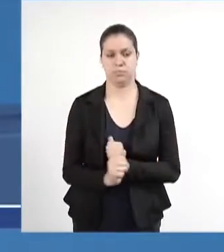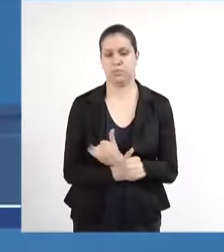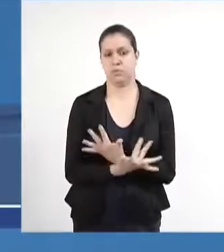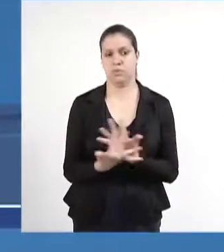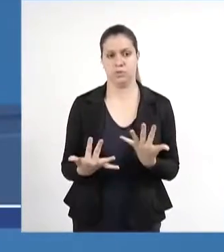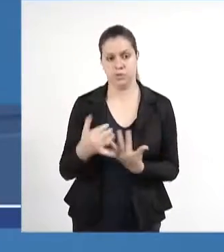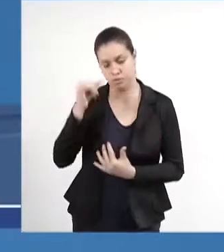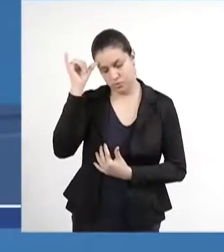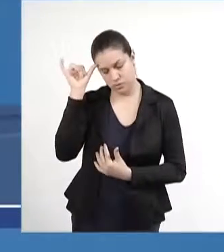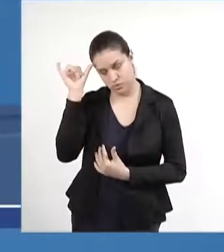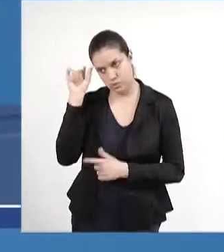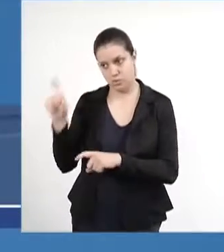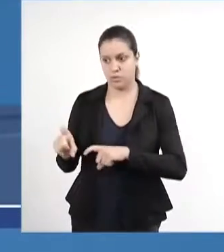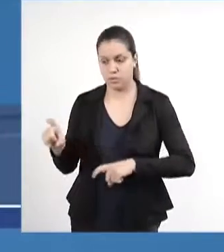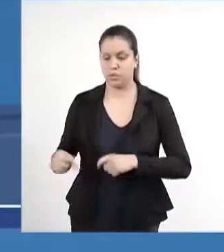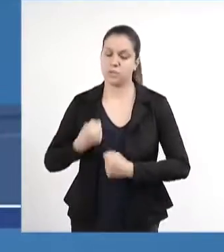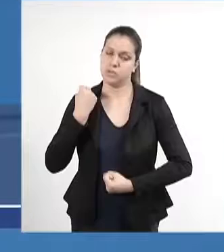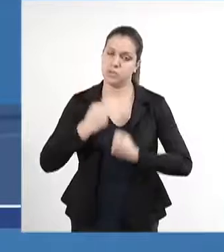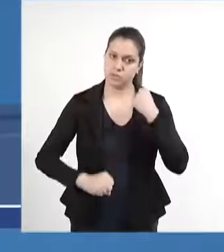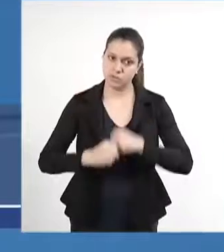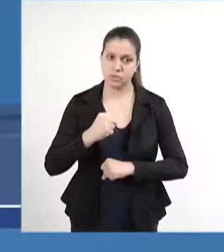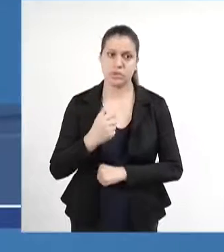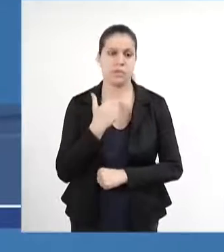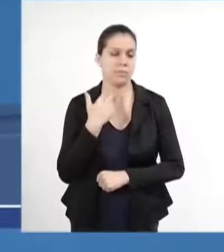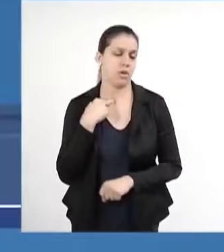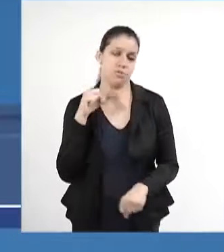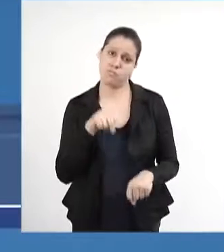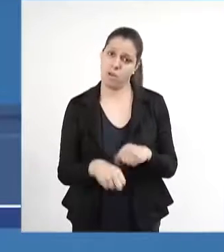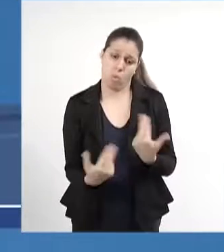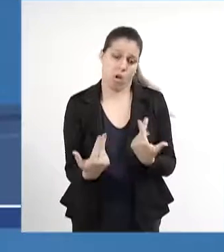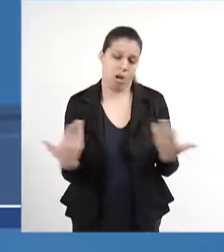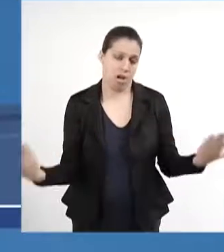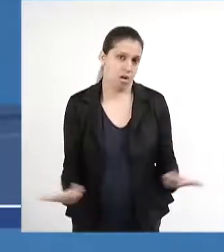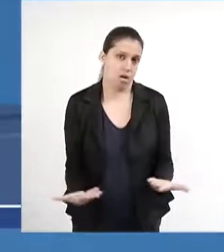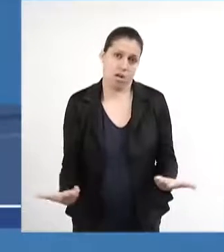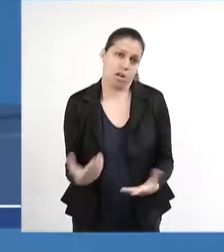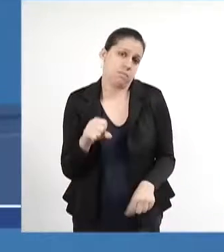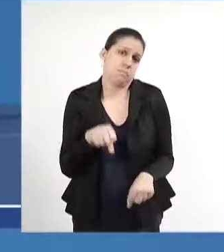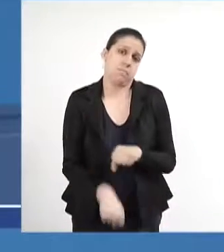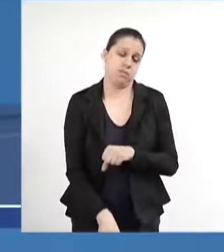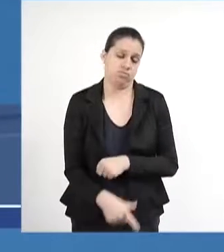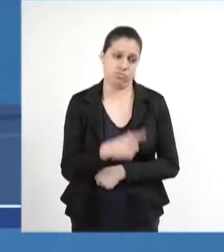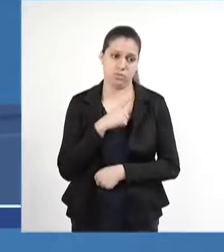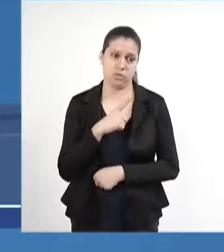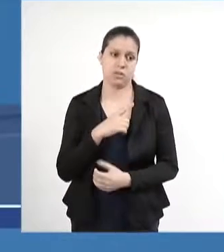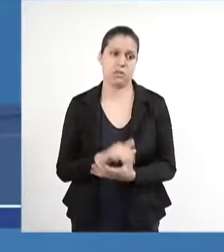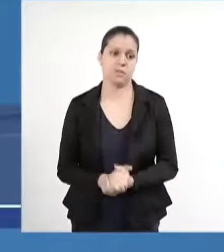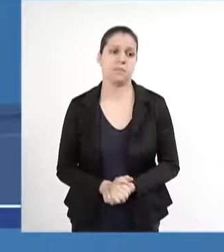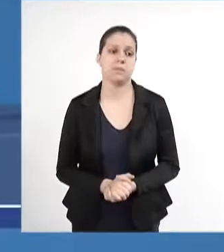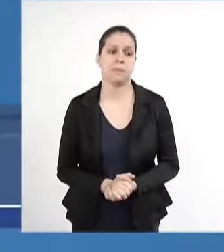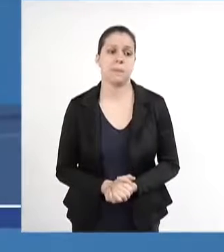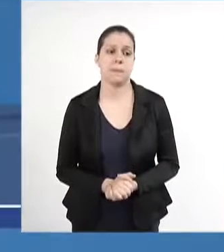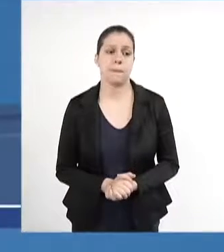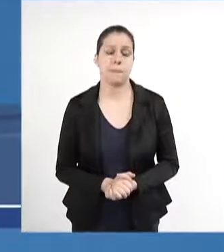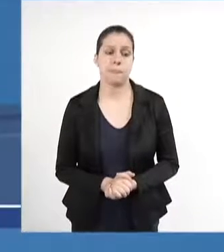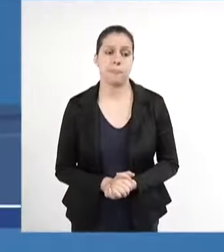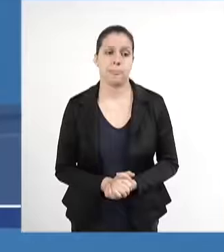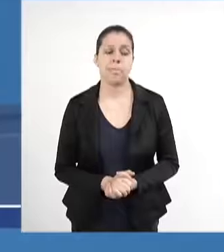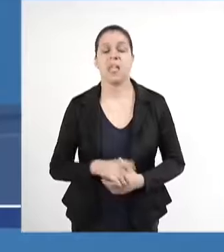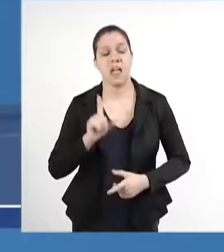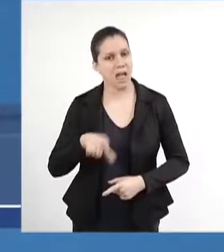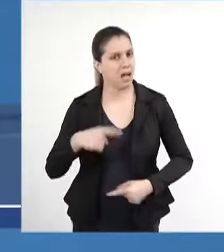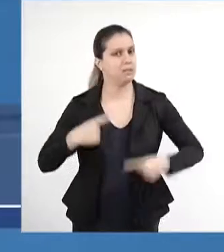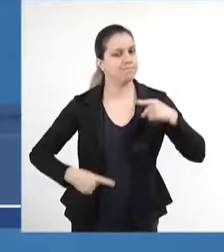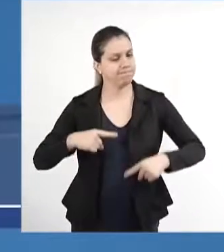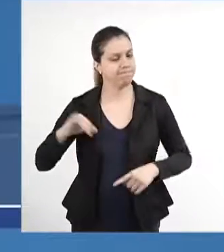agropecuária, da agroindústria, não saia prejudicado como está saindo hoje, né? Então, acho que é uma pauta muito pertinente, acho que é uma